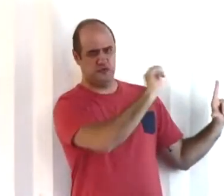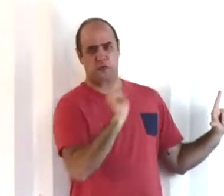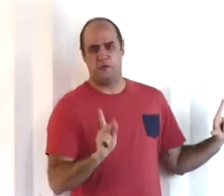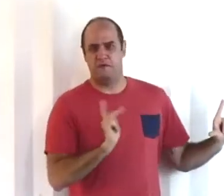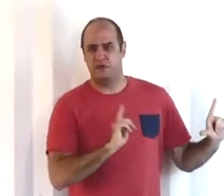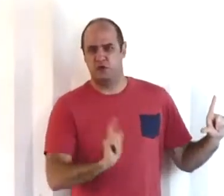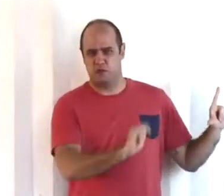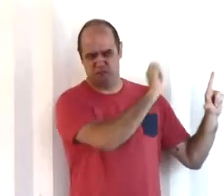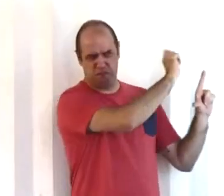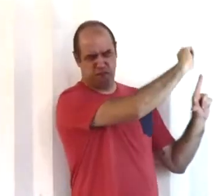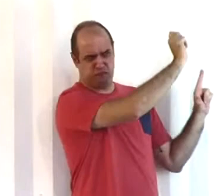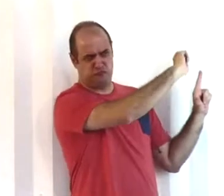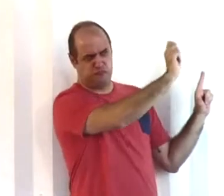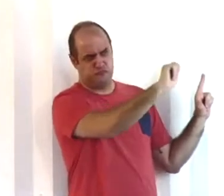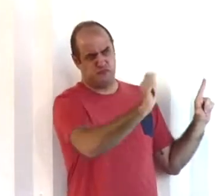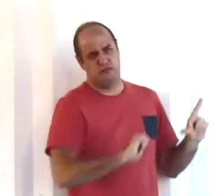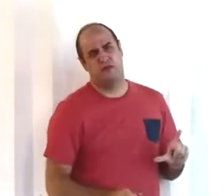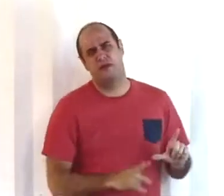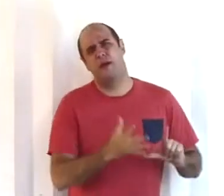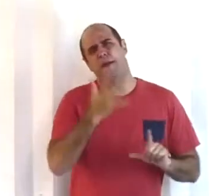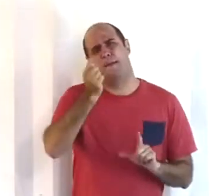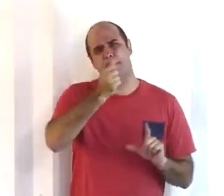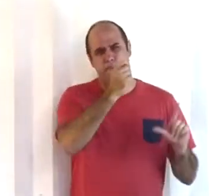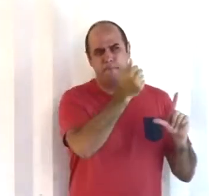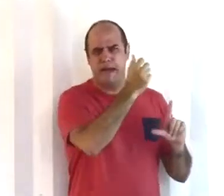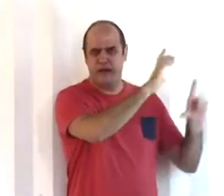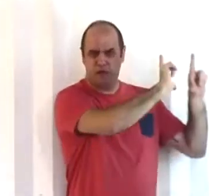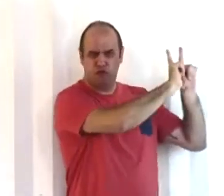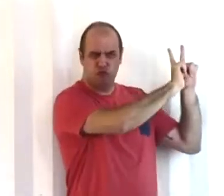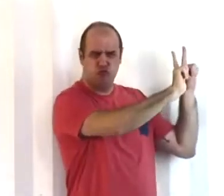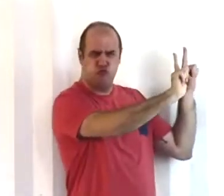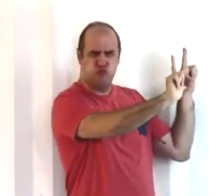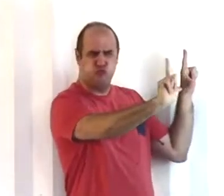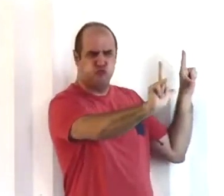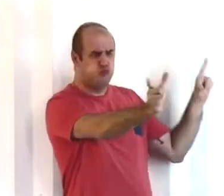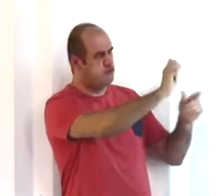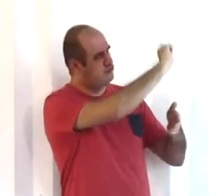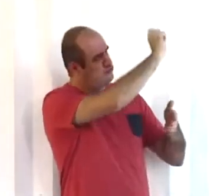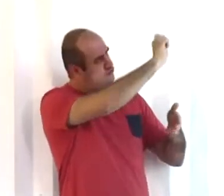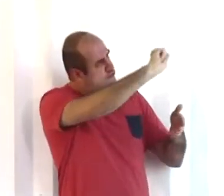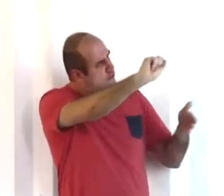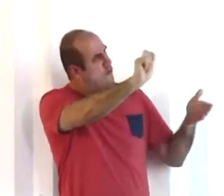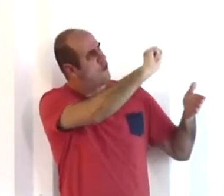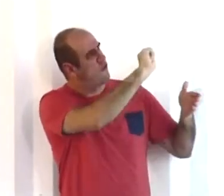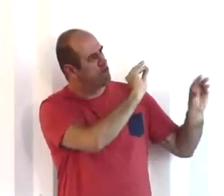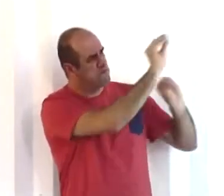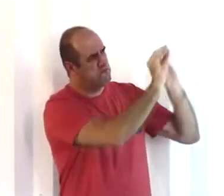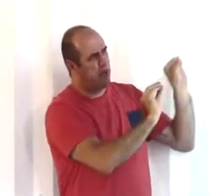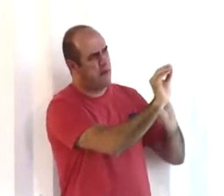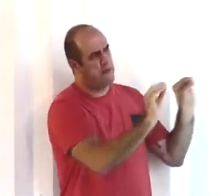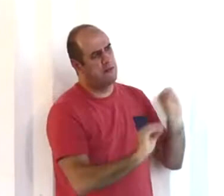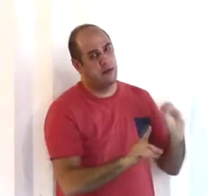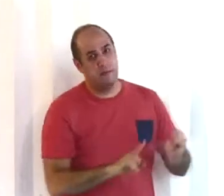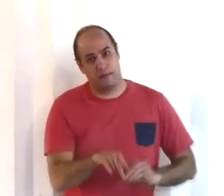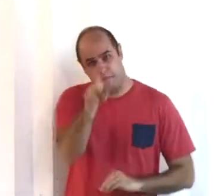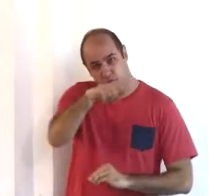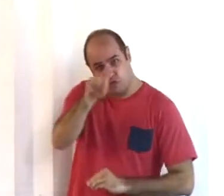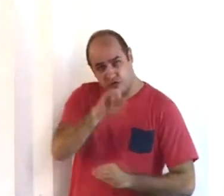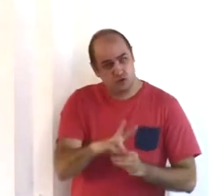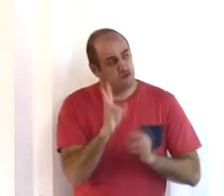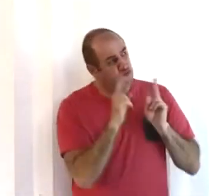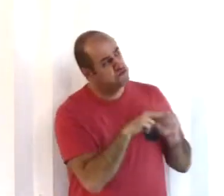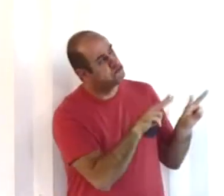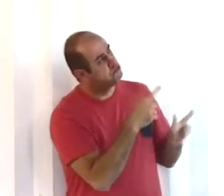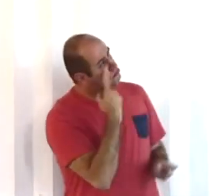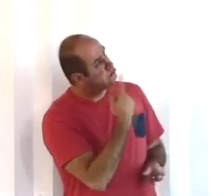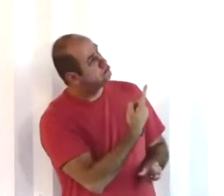este quadro, que normalmente é um quadro grande, e ali ele sempre coloca coisas para que você faça, tarefas e